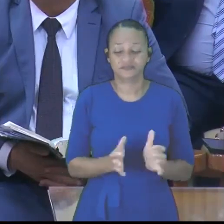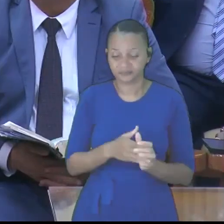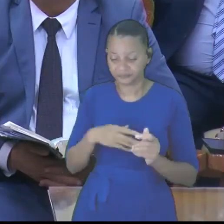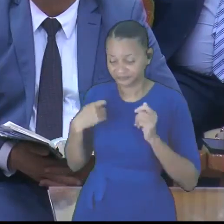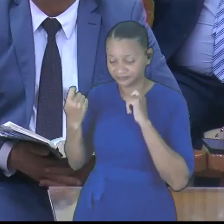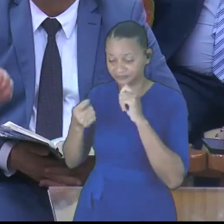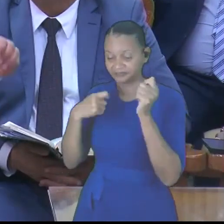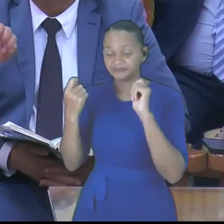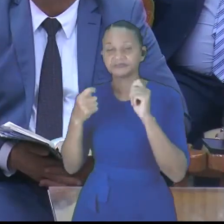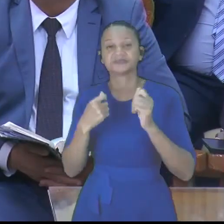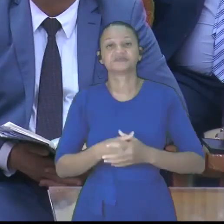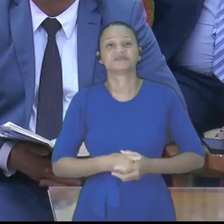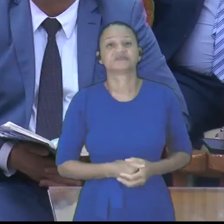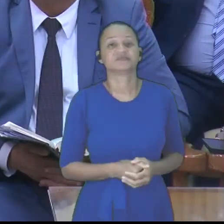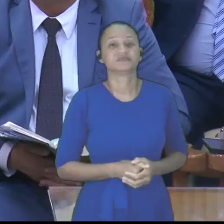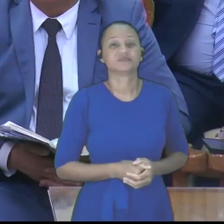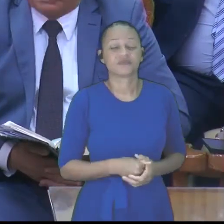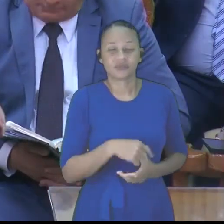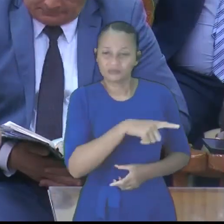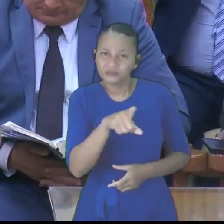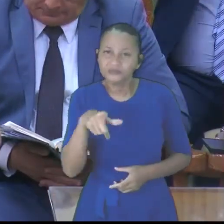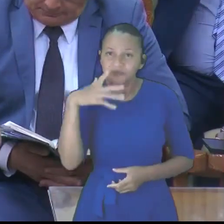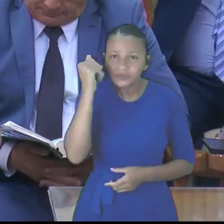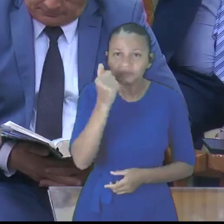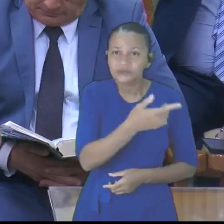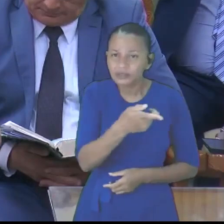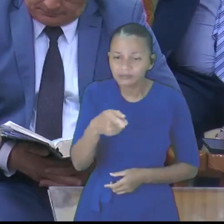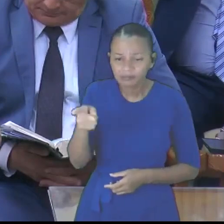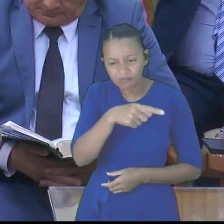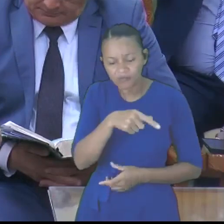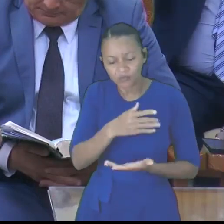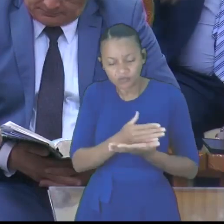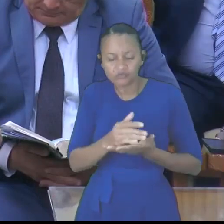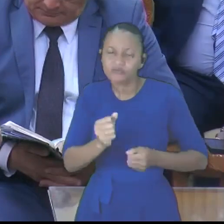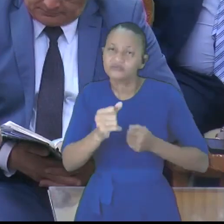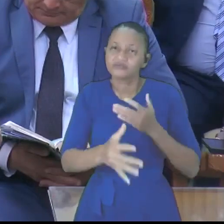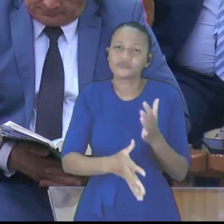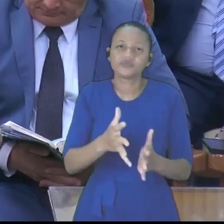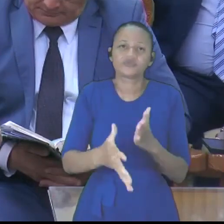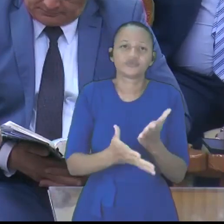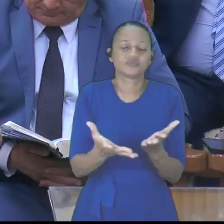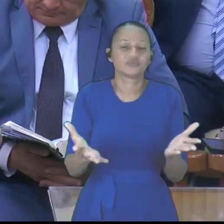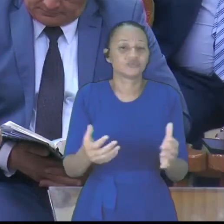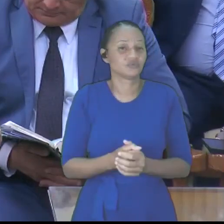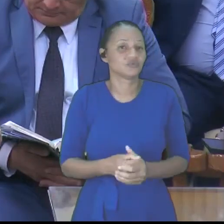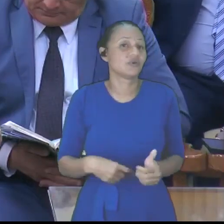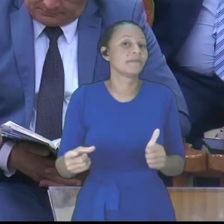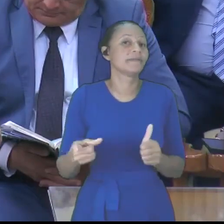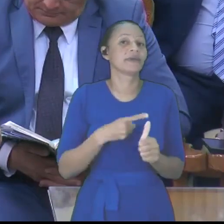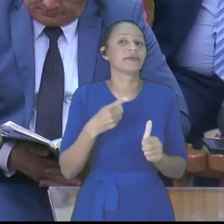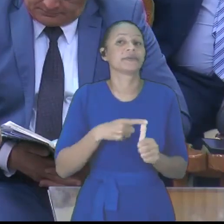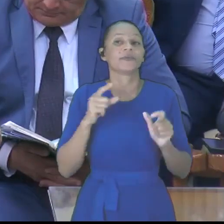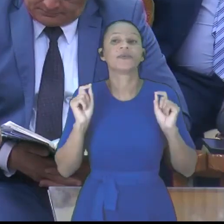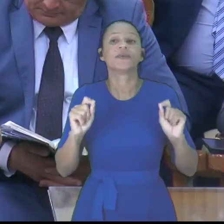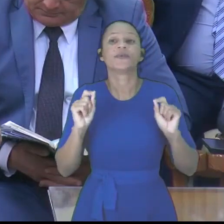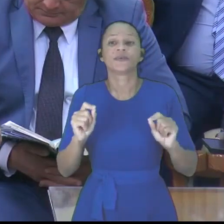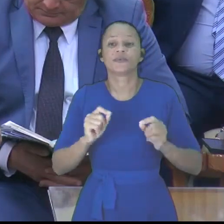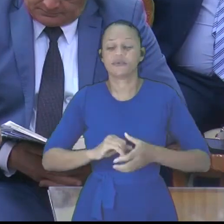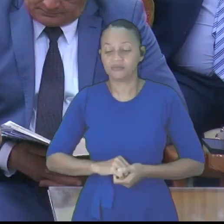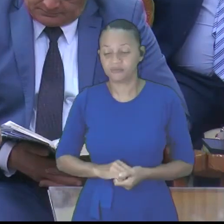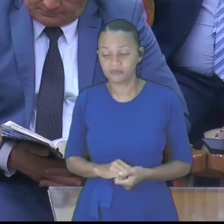Aleluia. Vós bem sabeis. Ele começou falando. Primeiro, ele falou